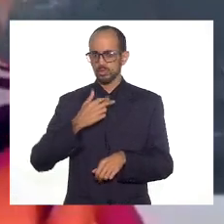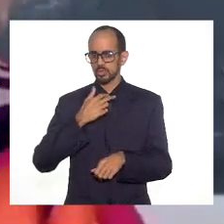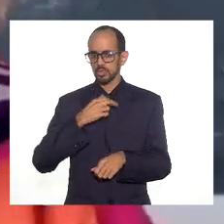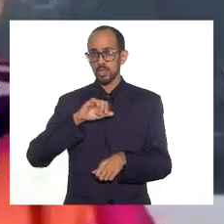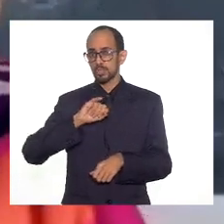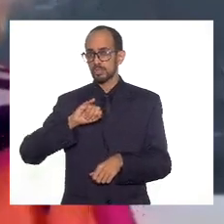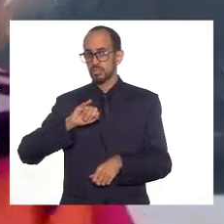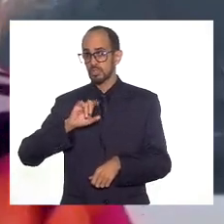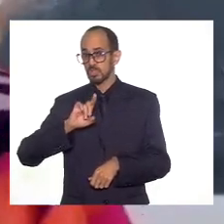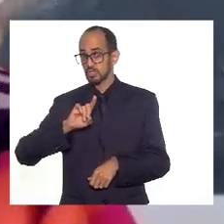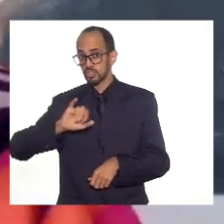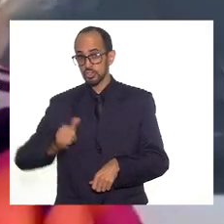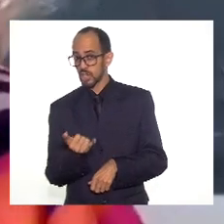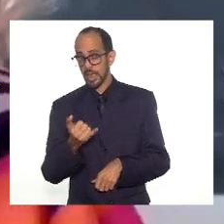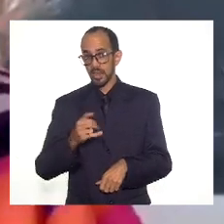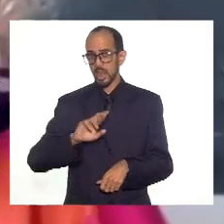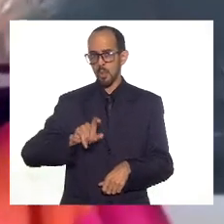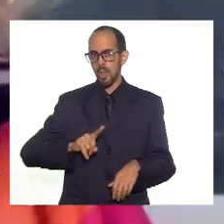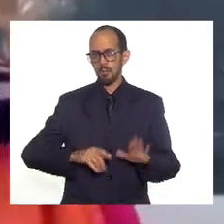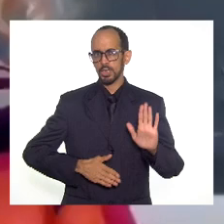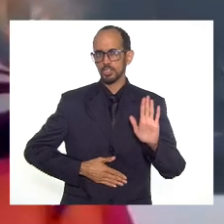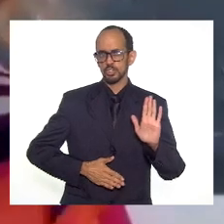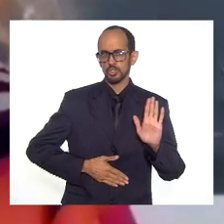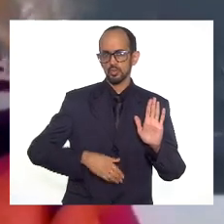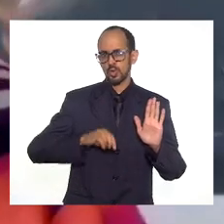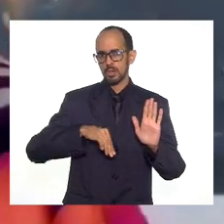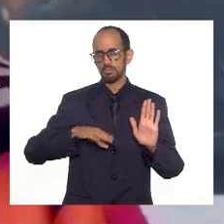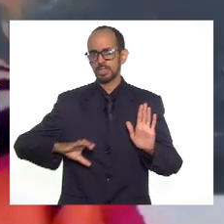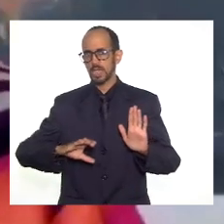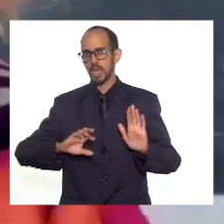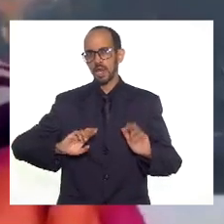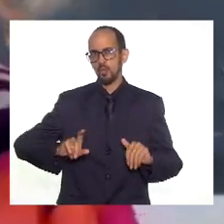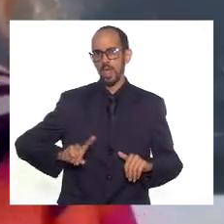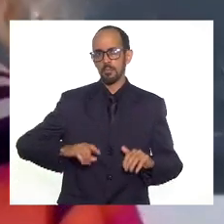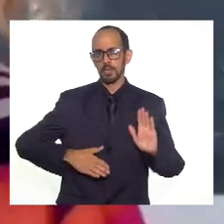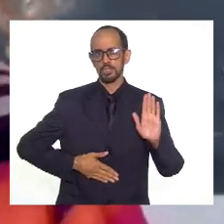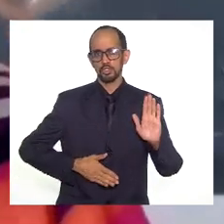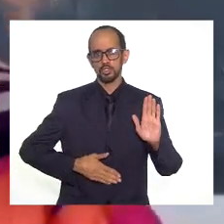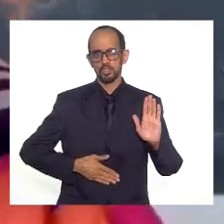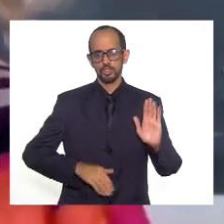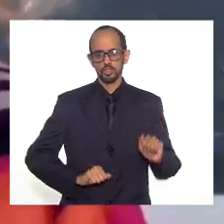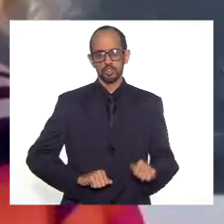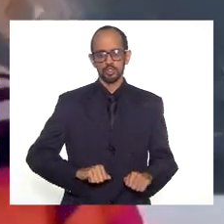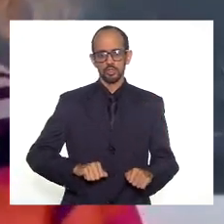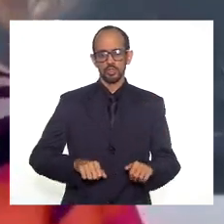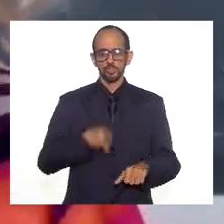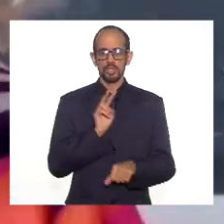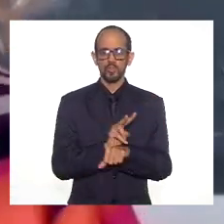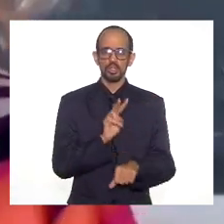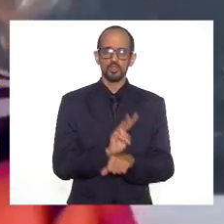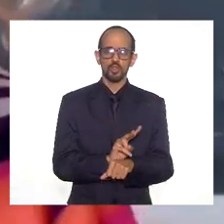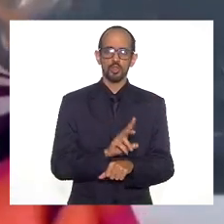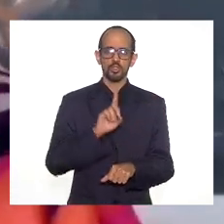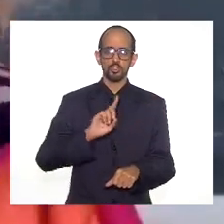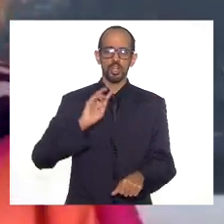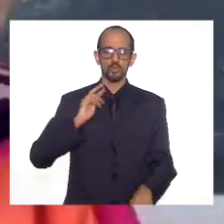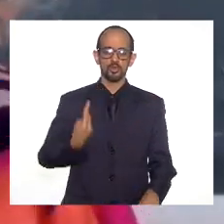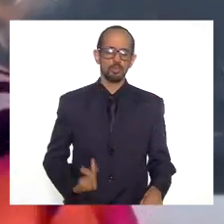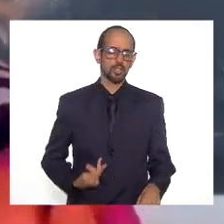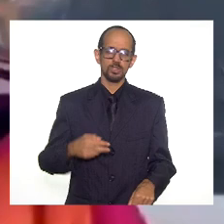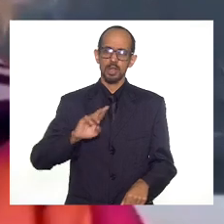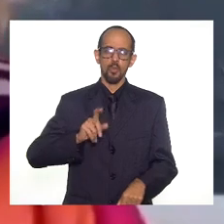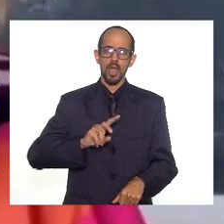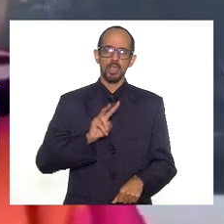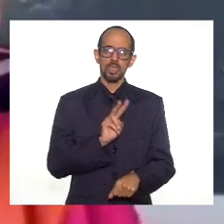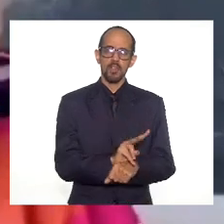é bandido, MC não é bandido, defensor de direitos humanos não é bandido, não é defensor de bandido.